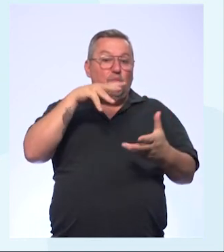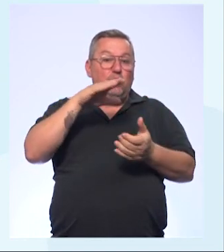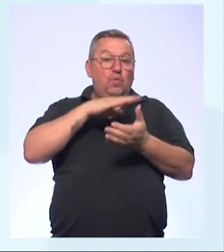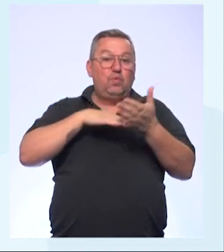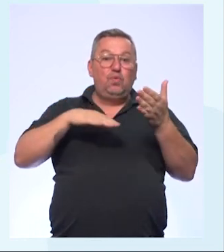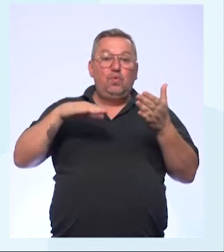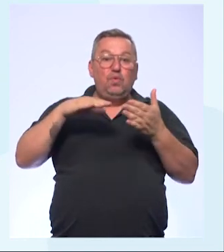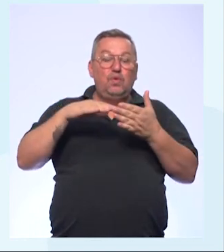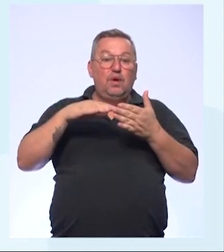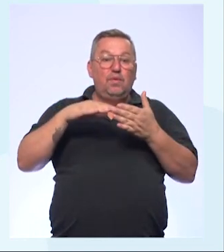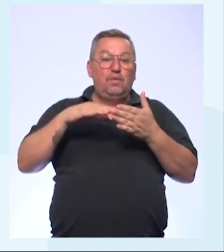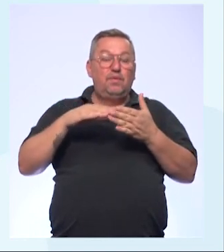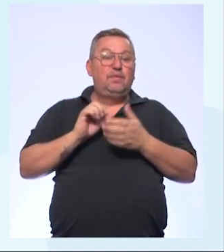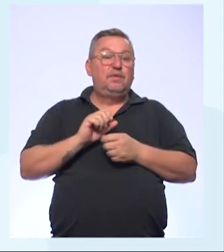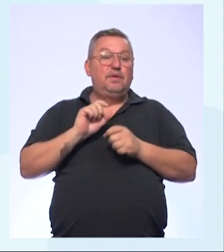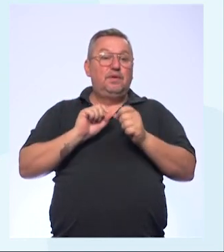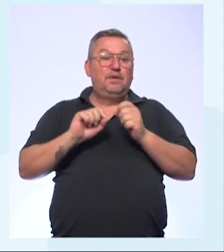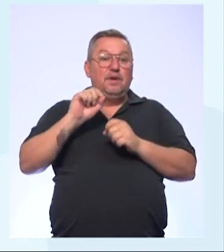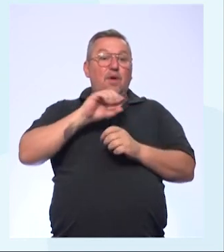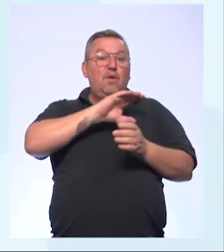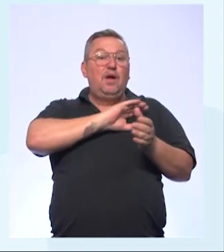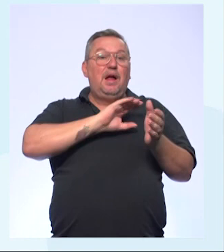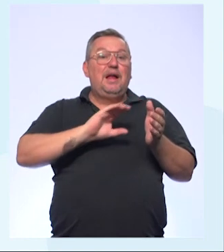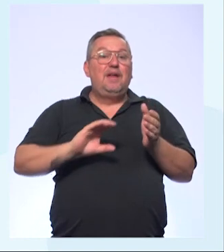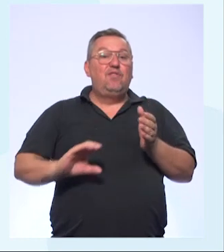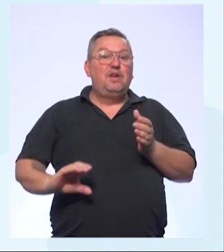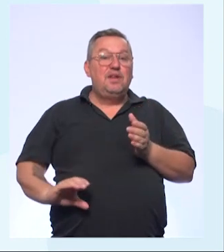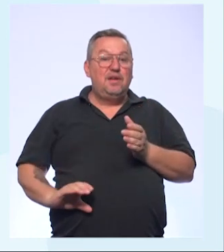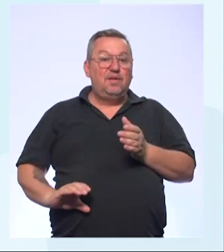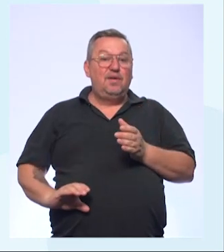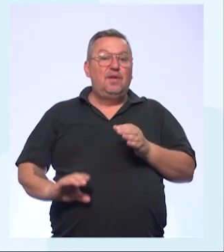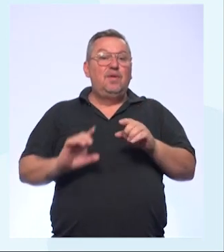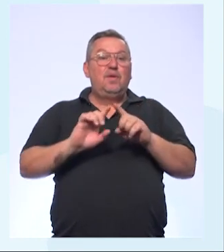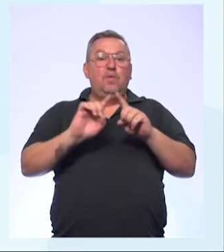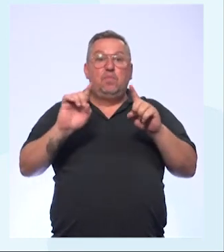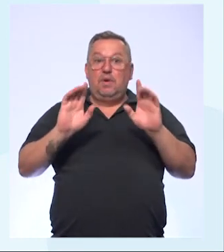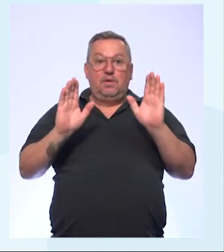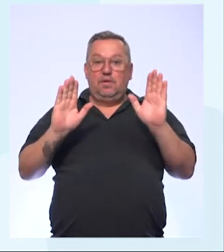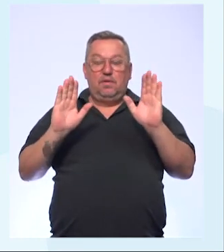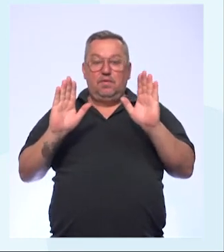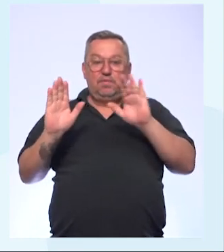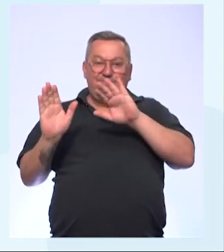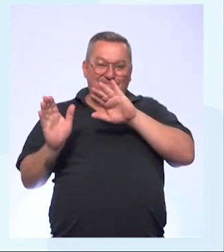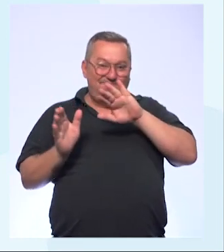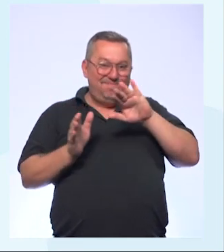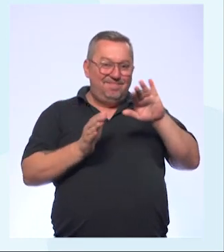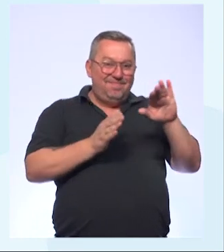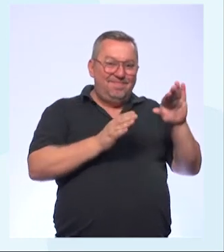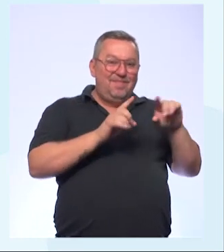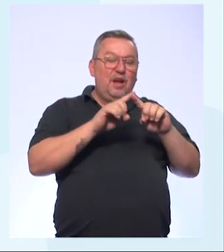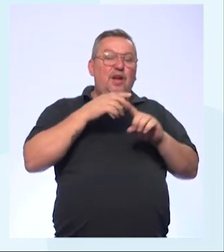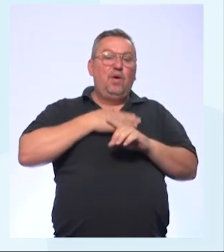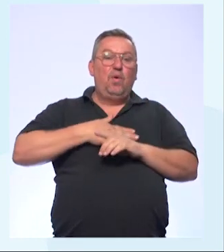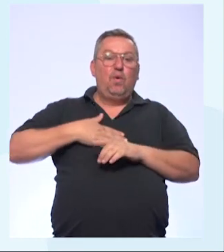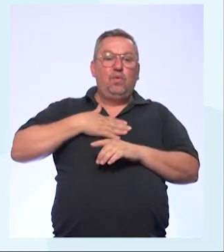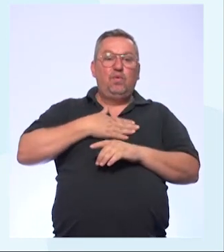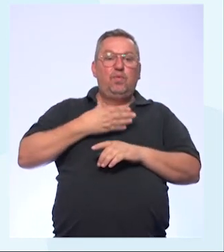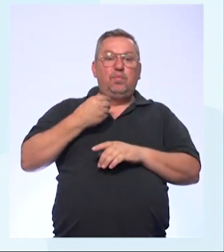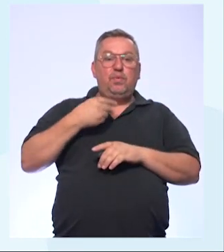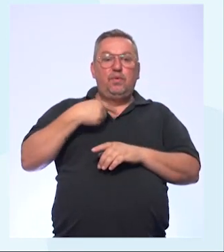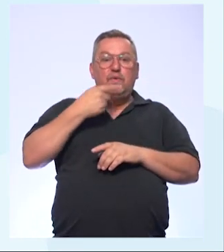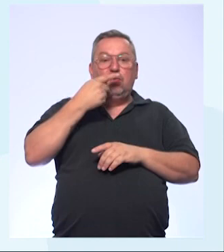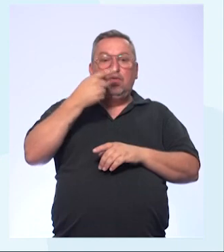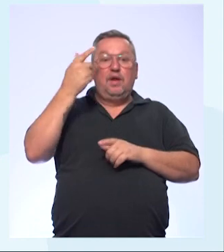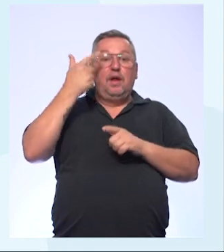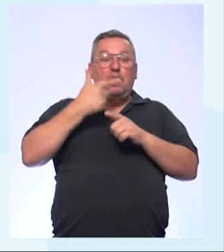mundo ocidental, que é o cristianismo. Mas não vou me alongar aqui, né? Porque eu gosto bastante de falar